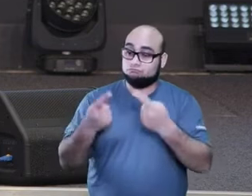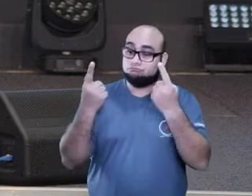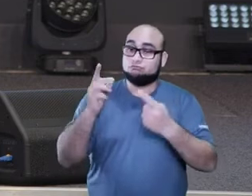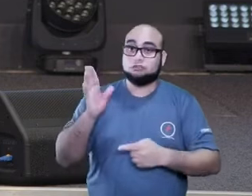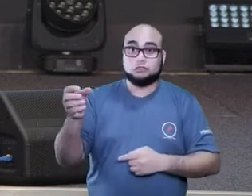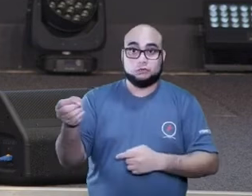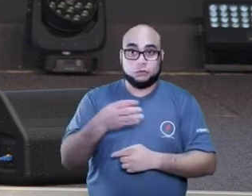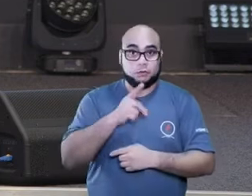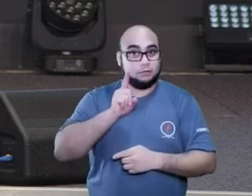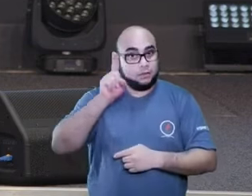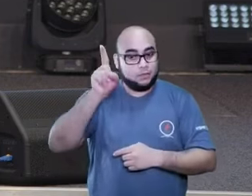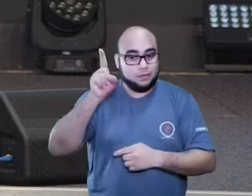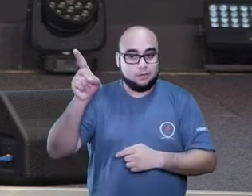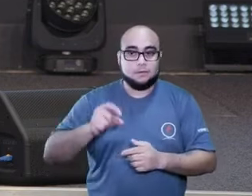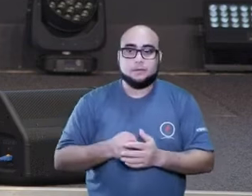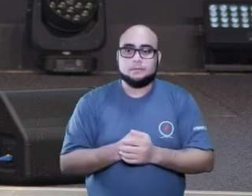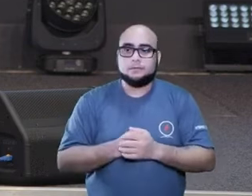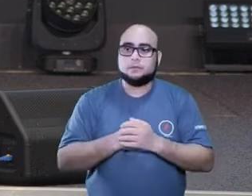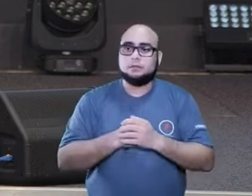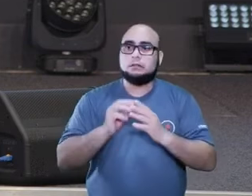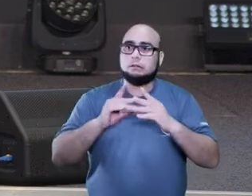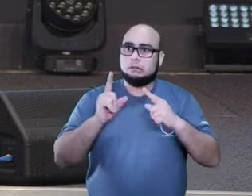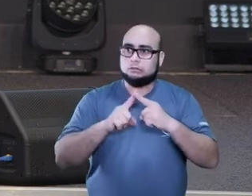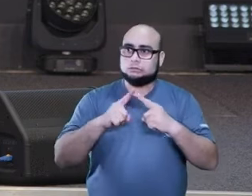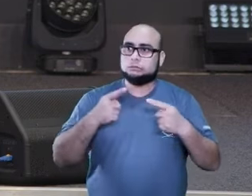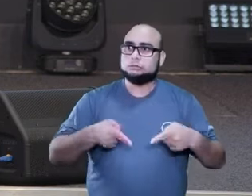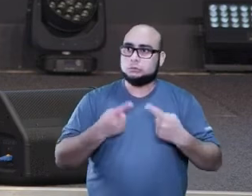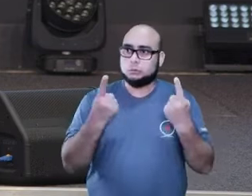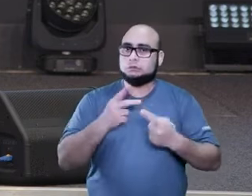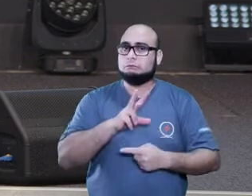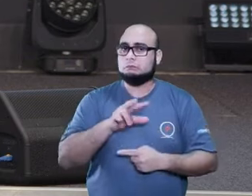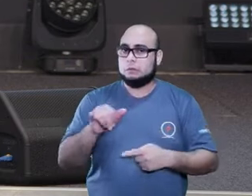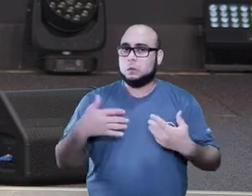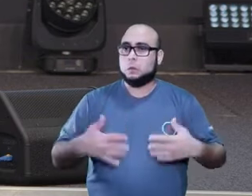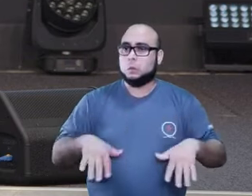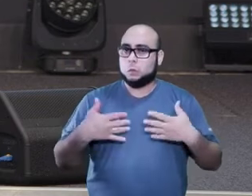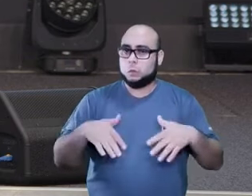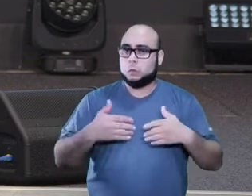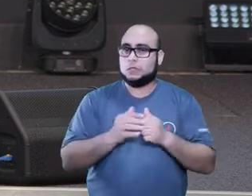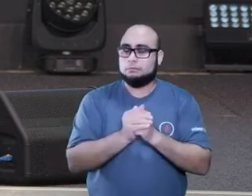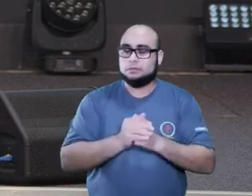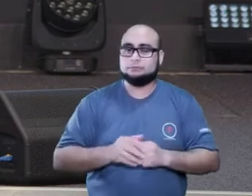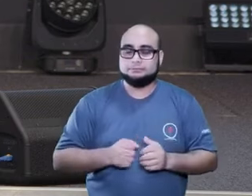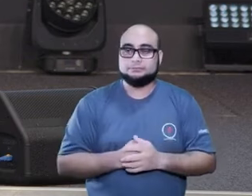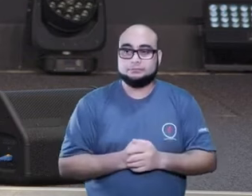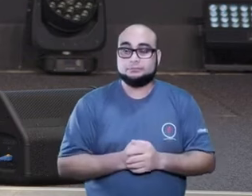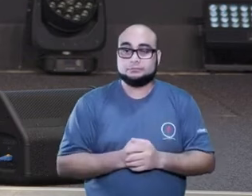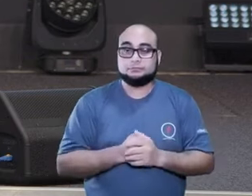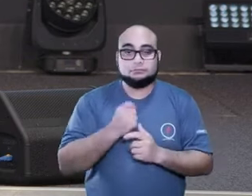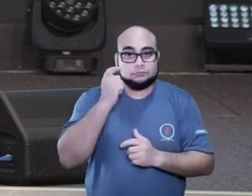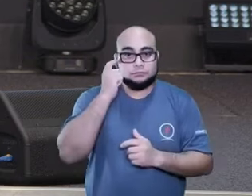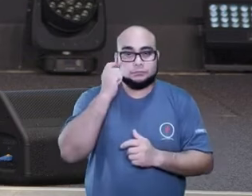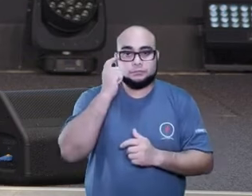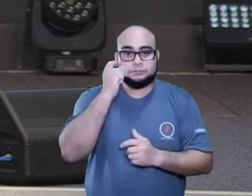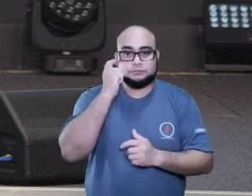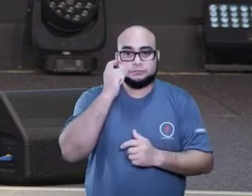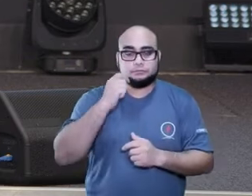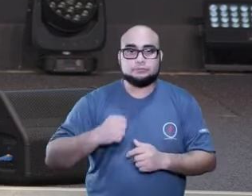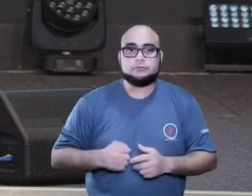abramos mais umas 50, né? Para que nunca falte agenda para os evangelistas da casa.